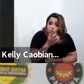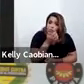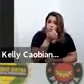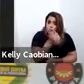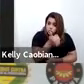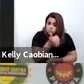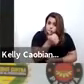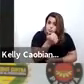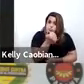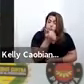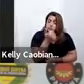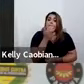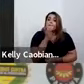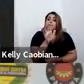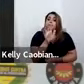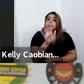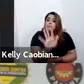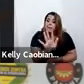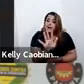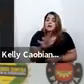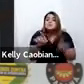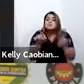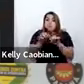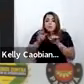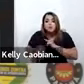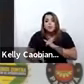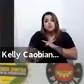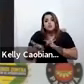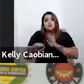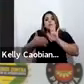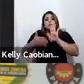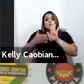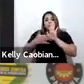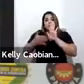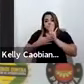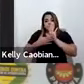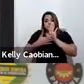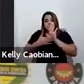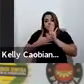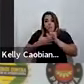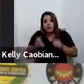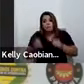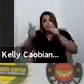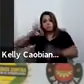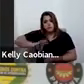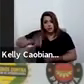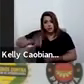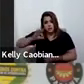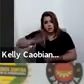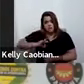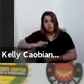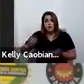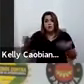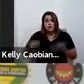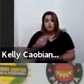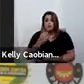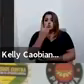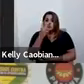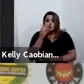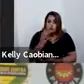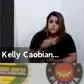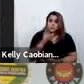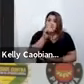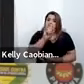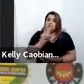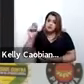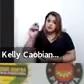se manteve a proposta do abono, né? Agora de 2.500, mas se manteve. Isso que é importante,